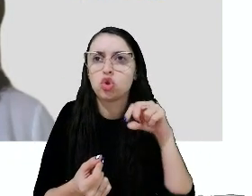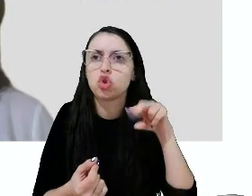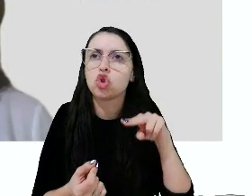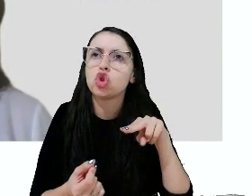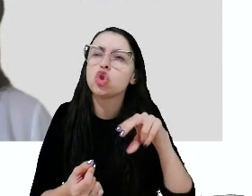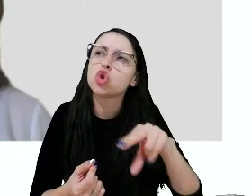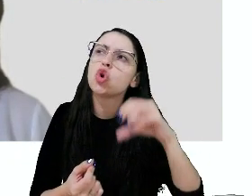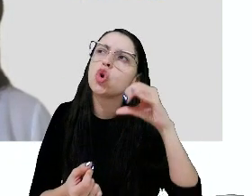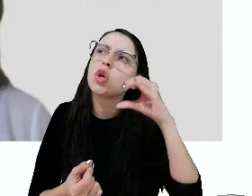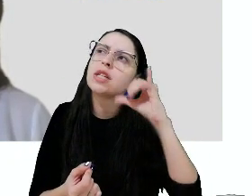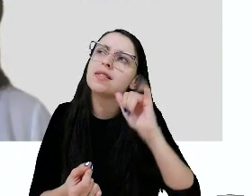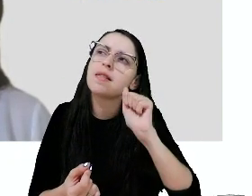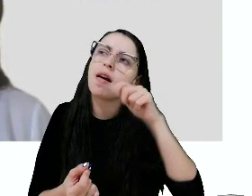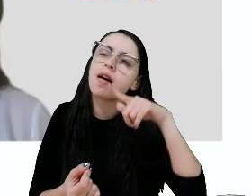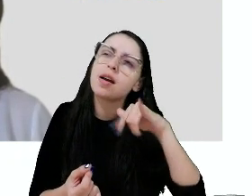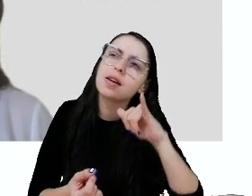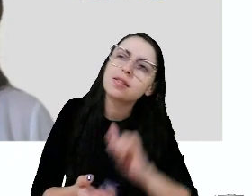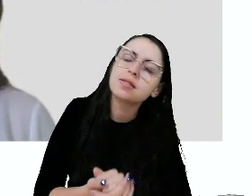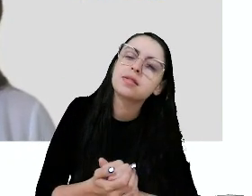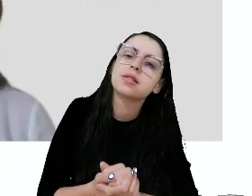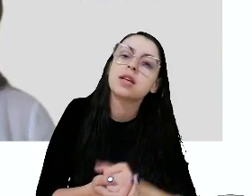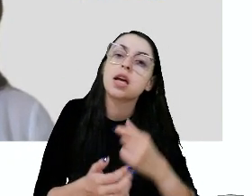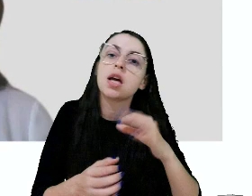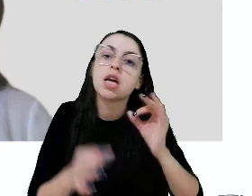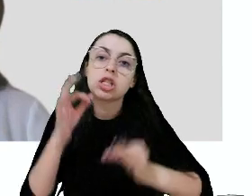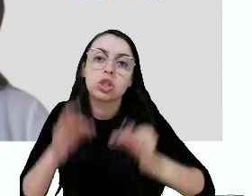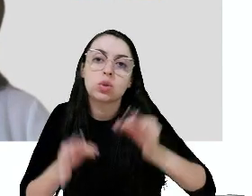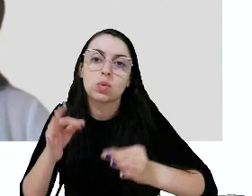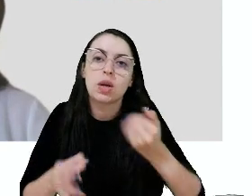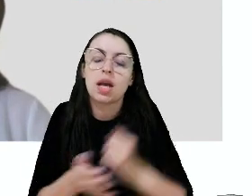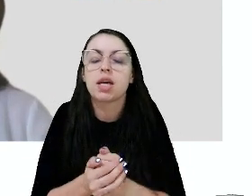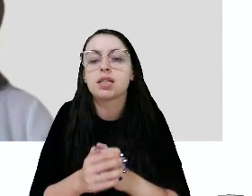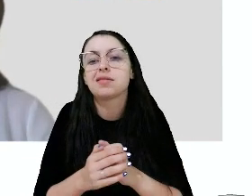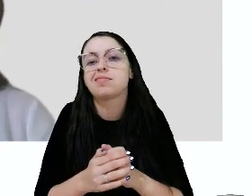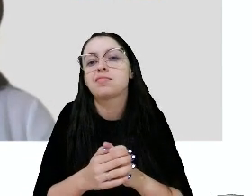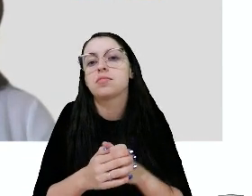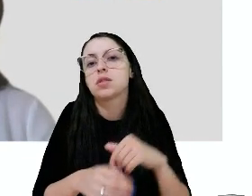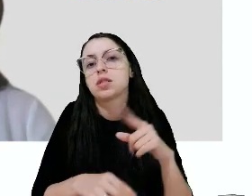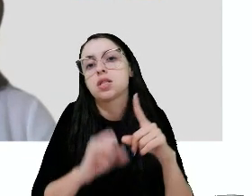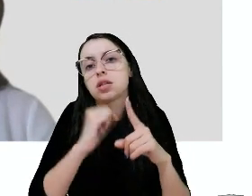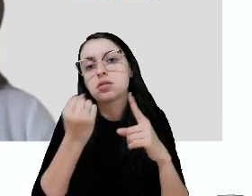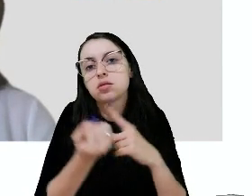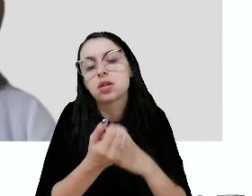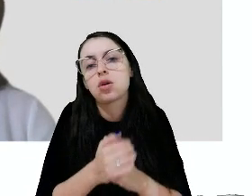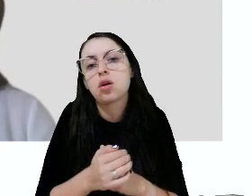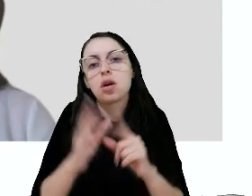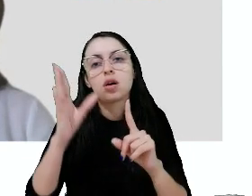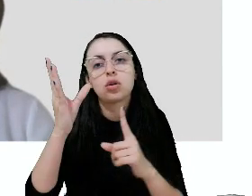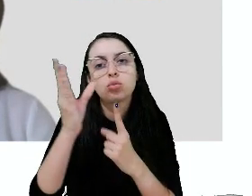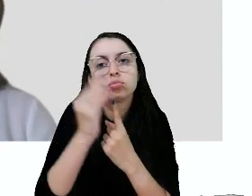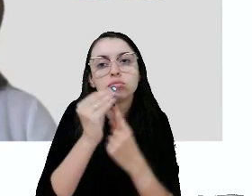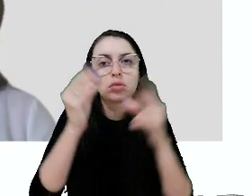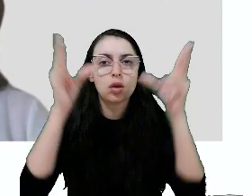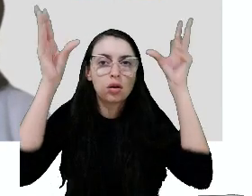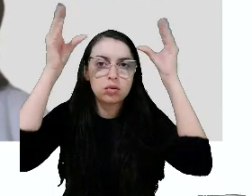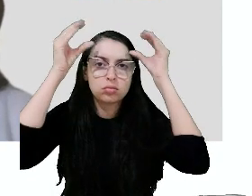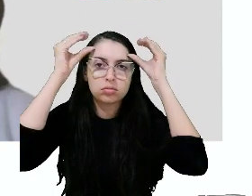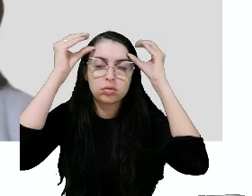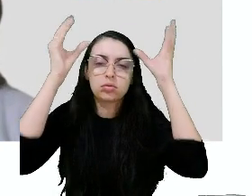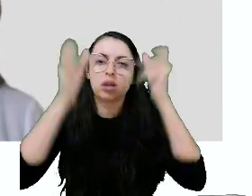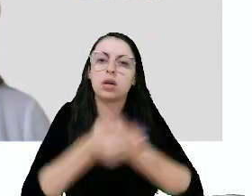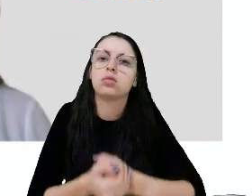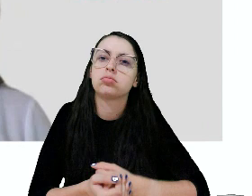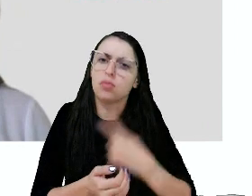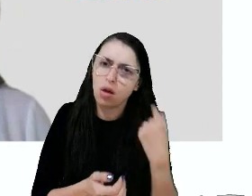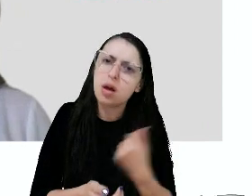diria, a palavra lá não está no artigo 5º, estruturais da nossa sociedade, né? Mas culturais, que nós